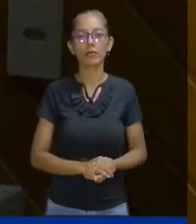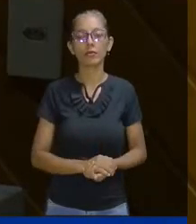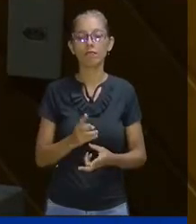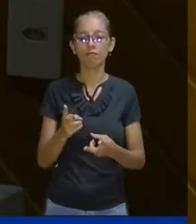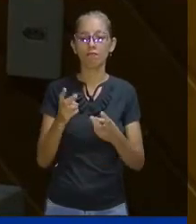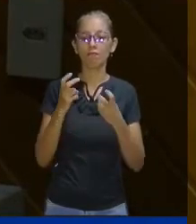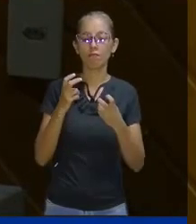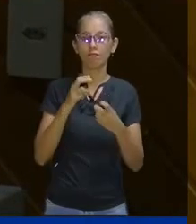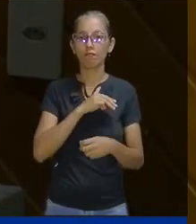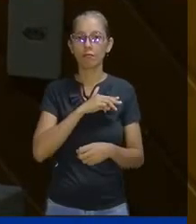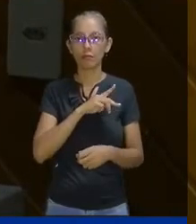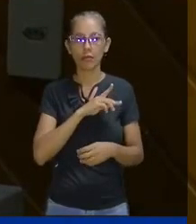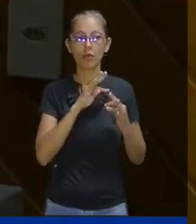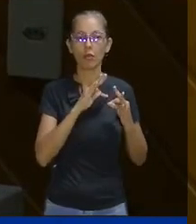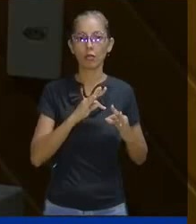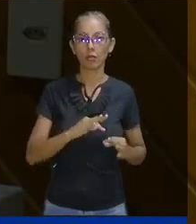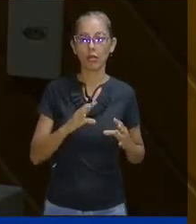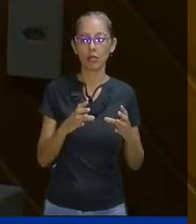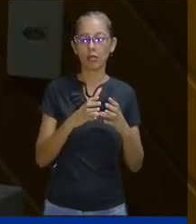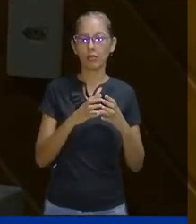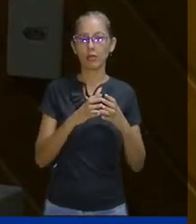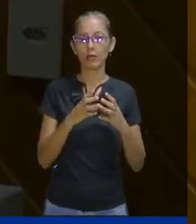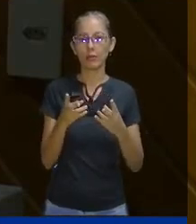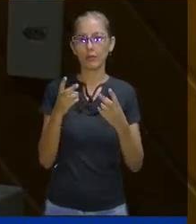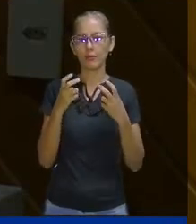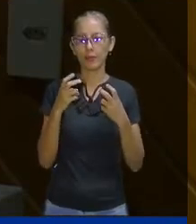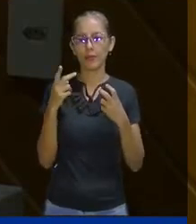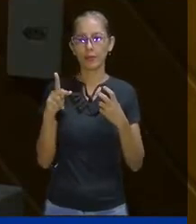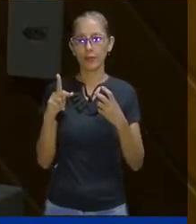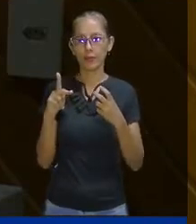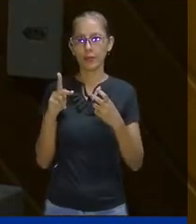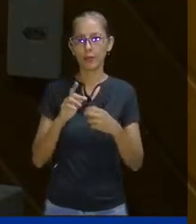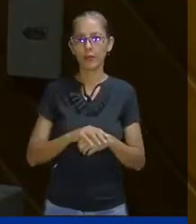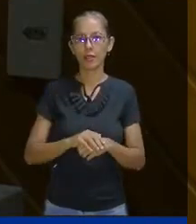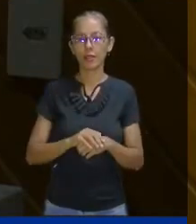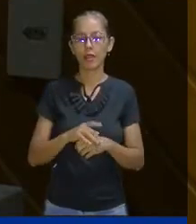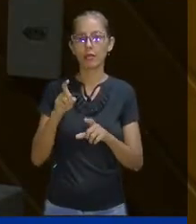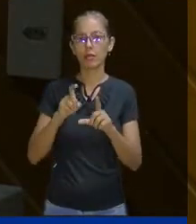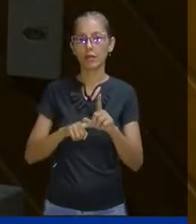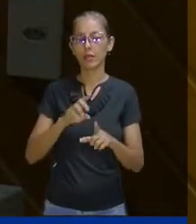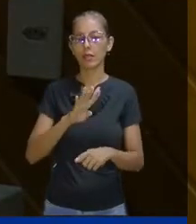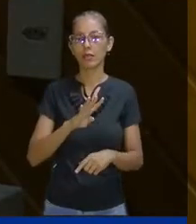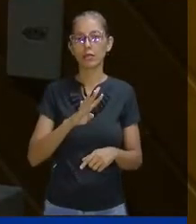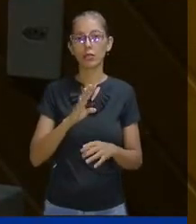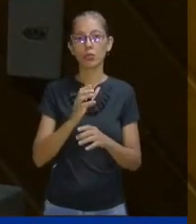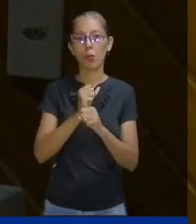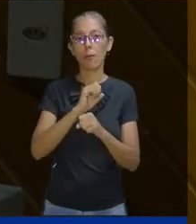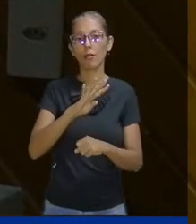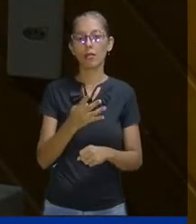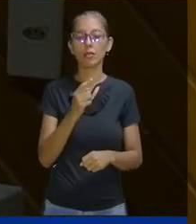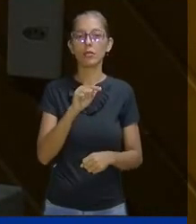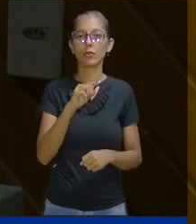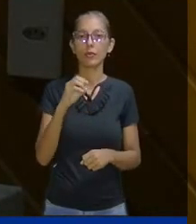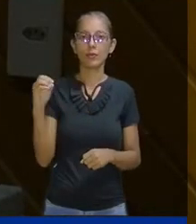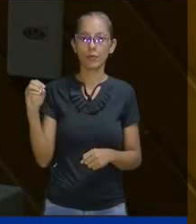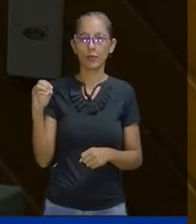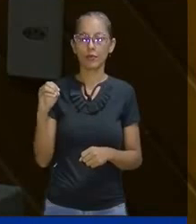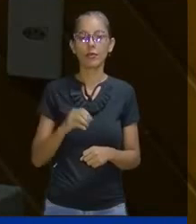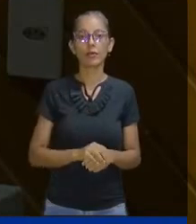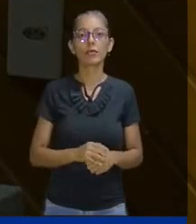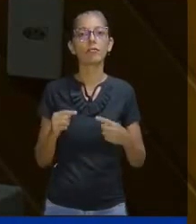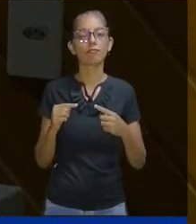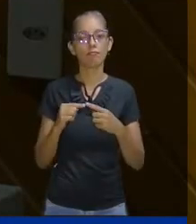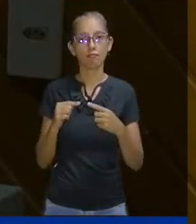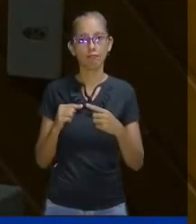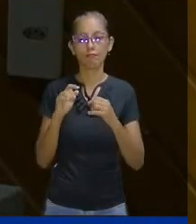e pelo Ministério Público, a candidata registrou a existência de dívidas no valor de R$ 4.000, decorrente do que seriam despesas contraídas